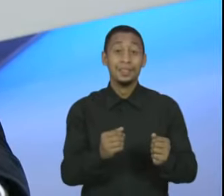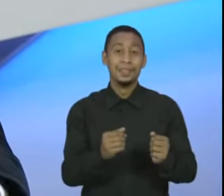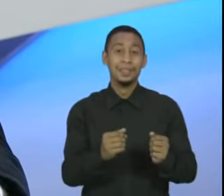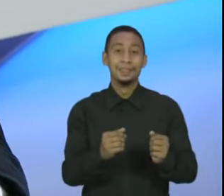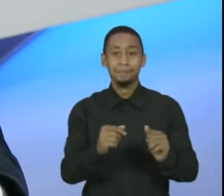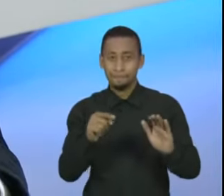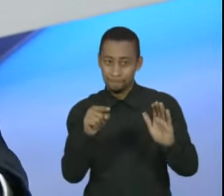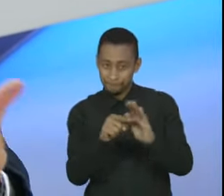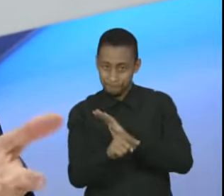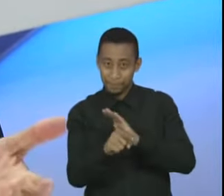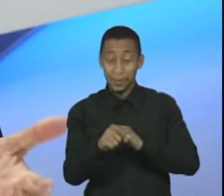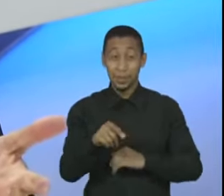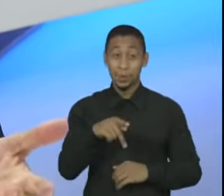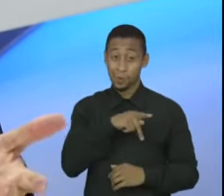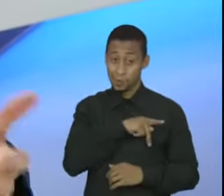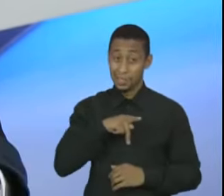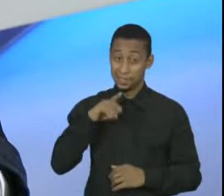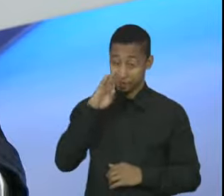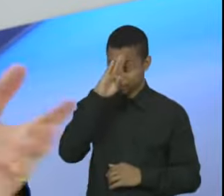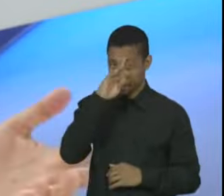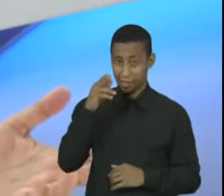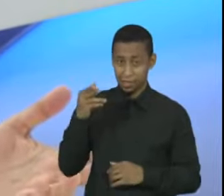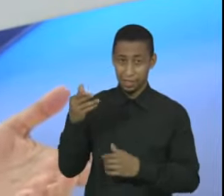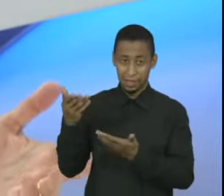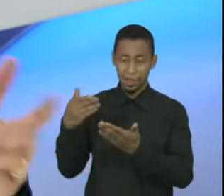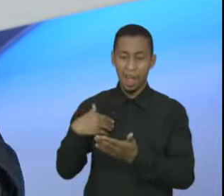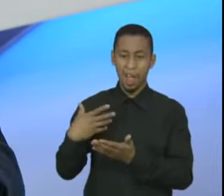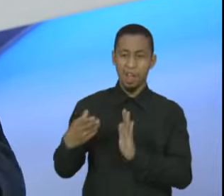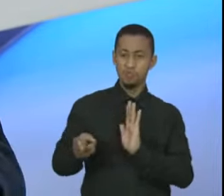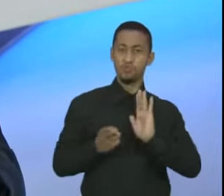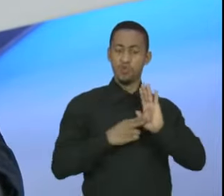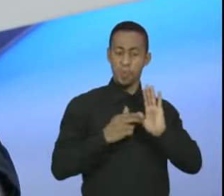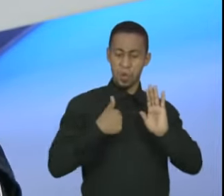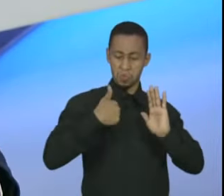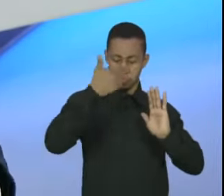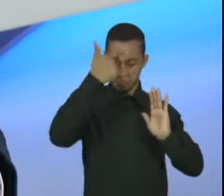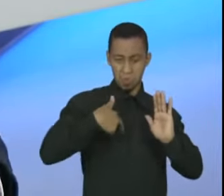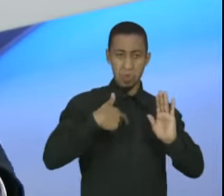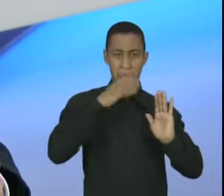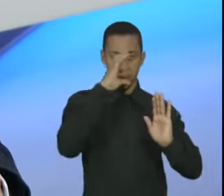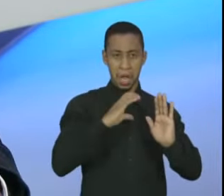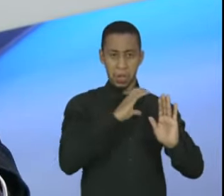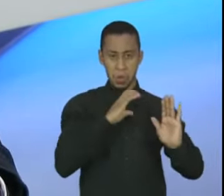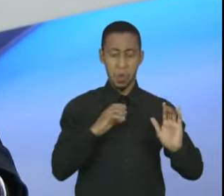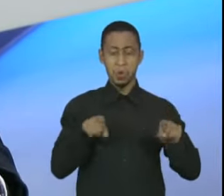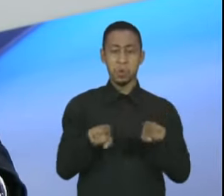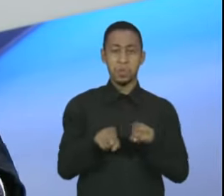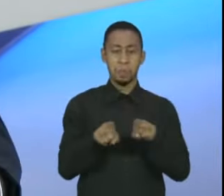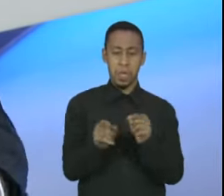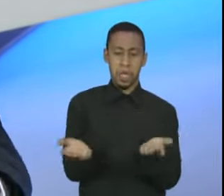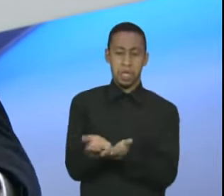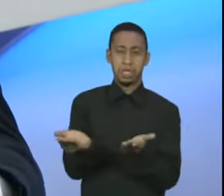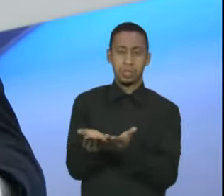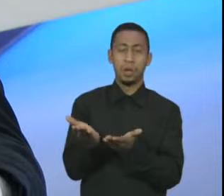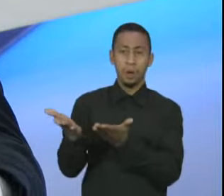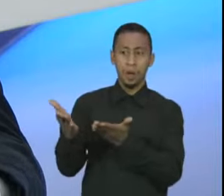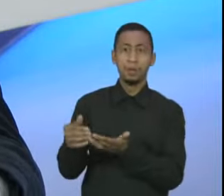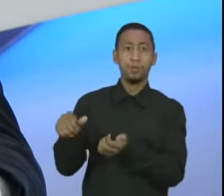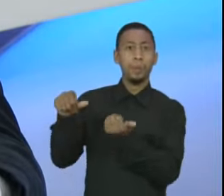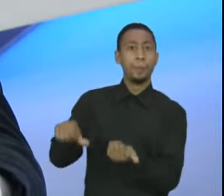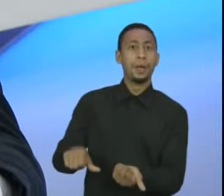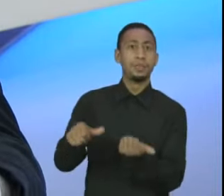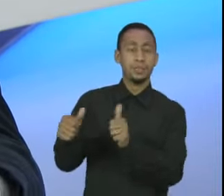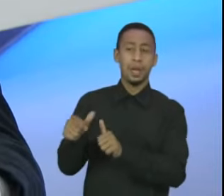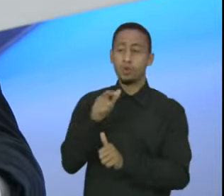tem um presidente da república que se diz cristão católico pesar de tecido batizado no rio Jordão pelo pastor Everaldo que inclusive está